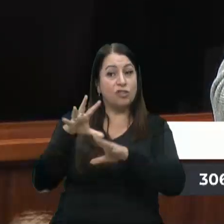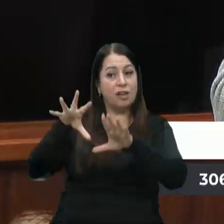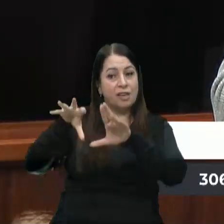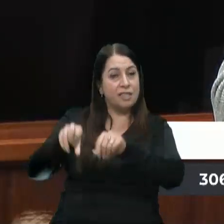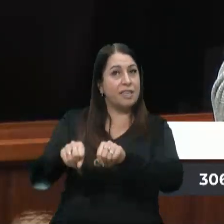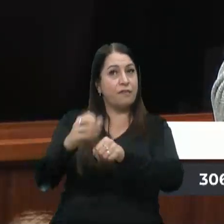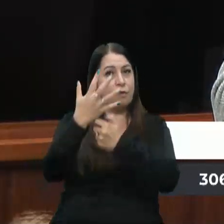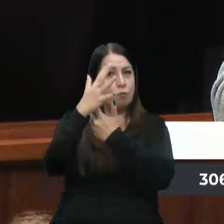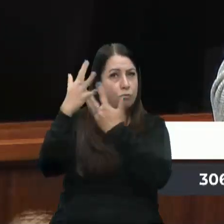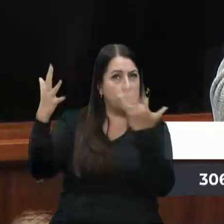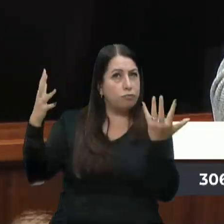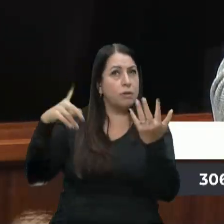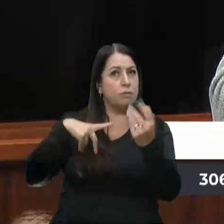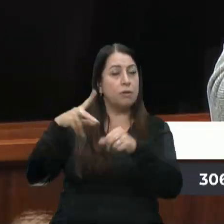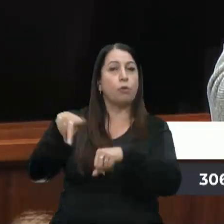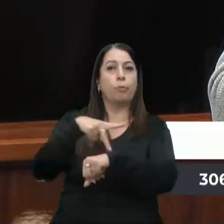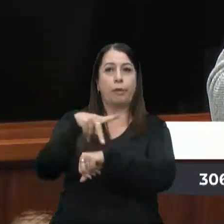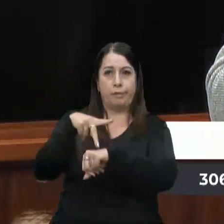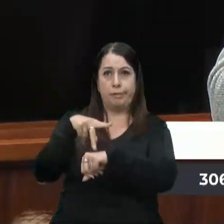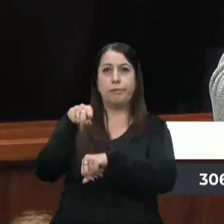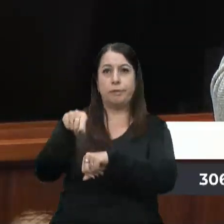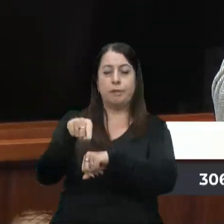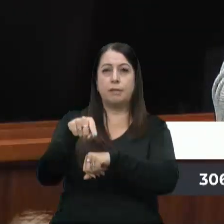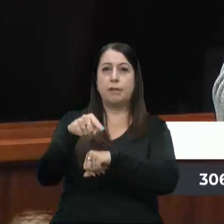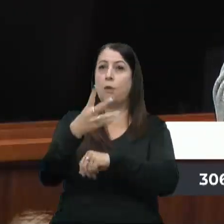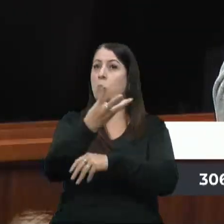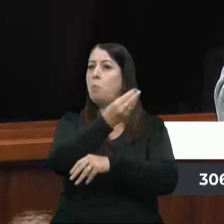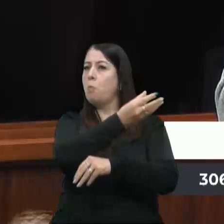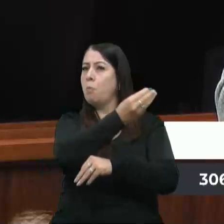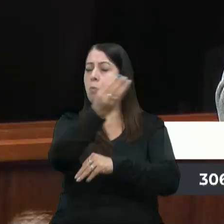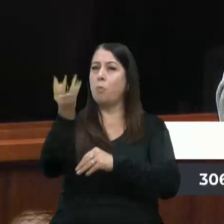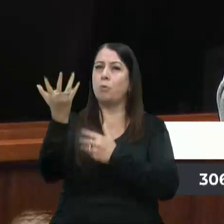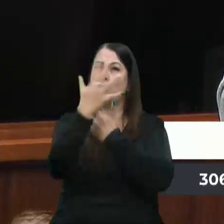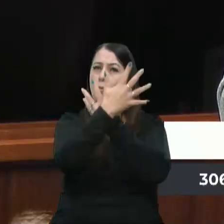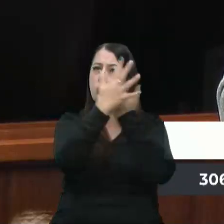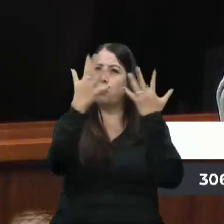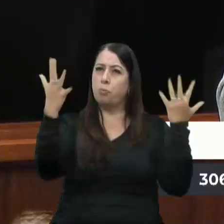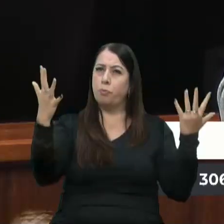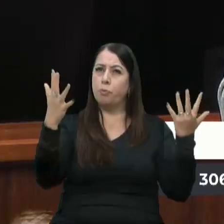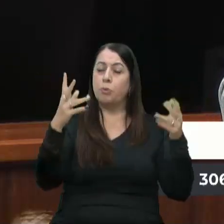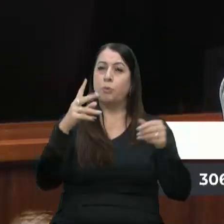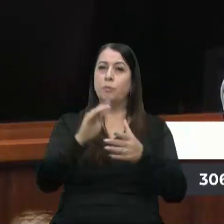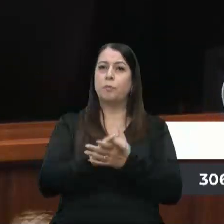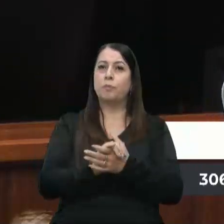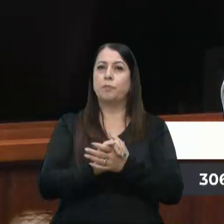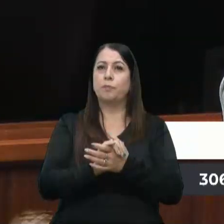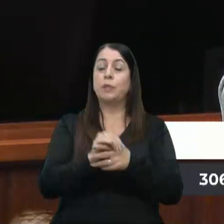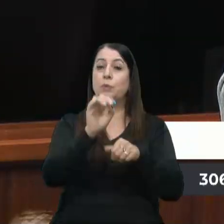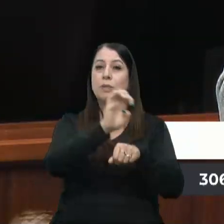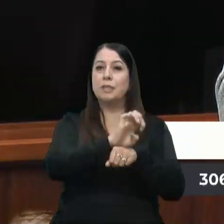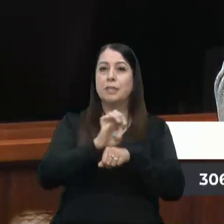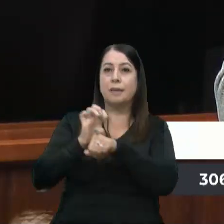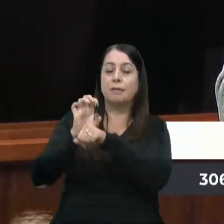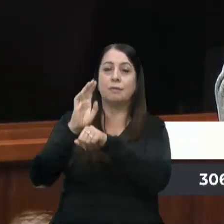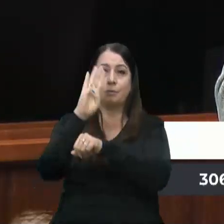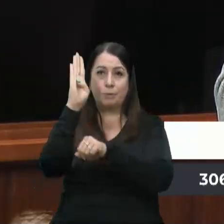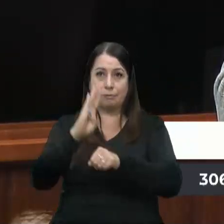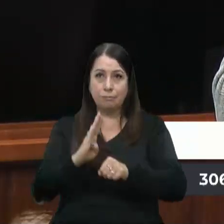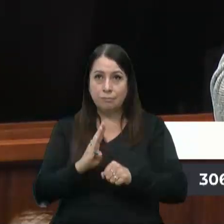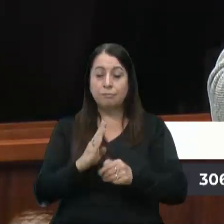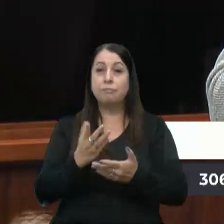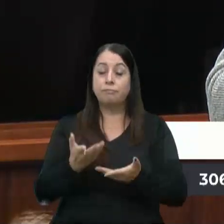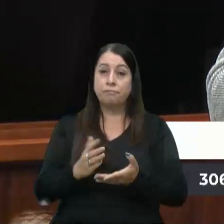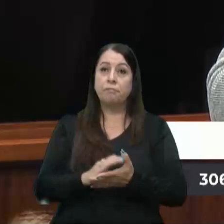Florestal que nós temos nosso país que cobra maior parte dos Estados do Brasil Então